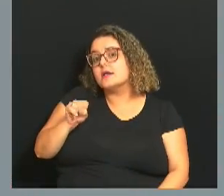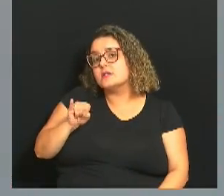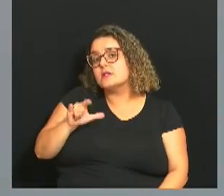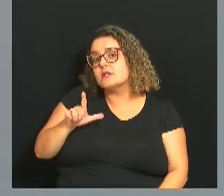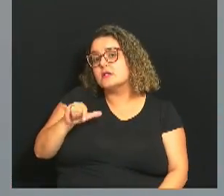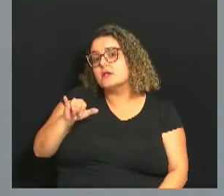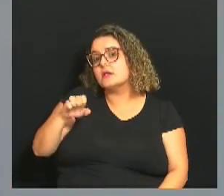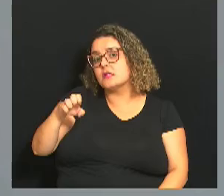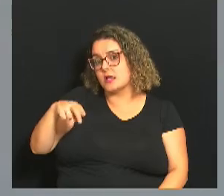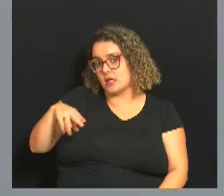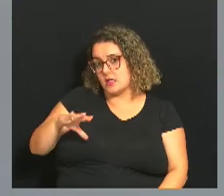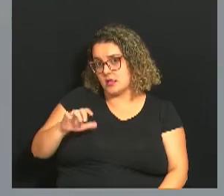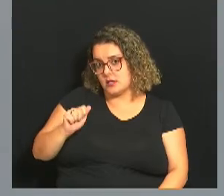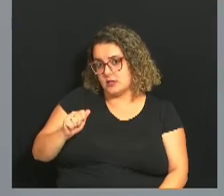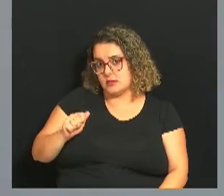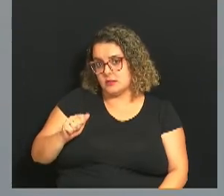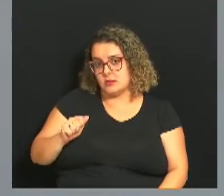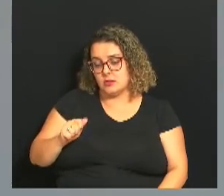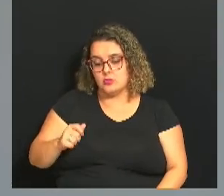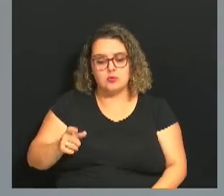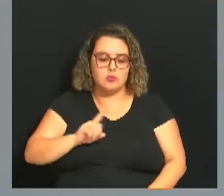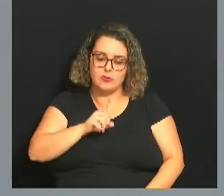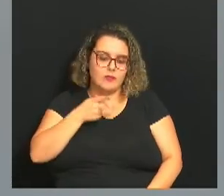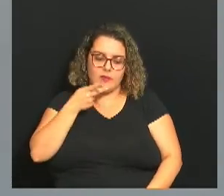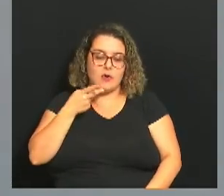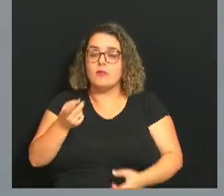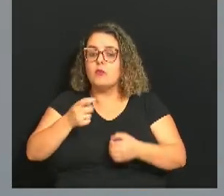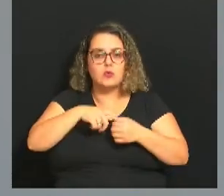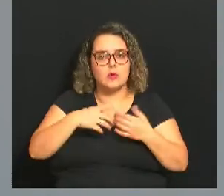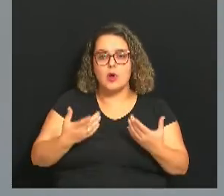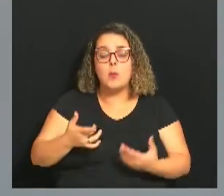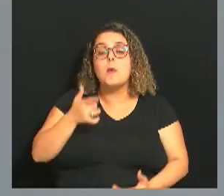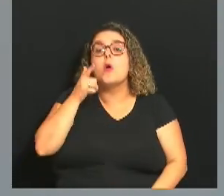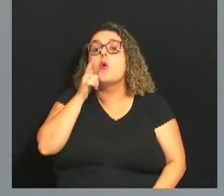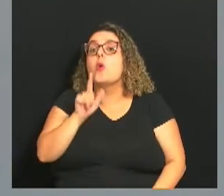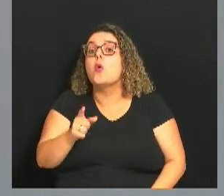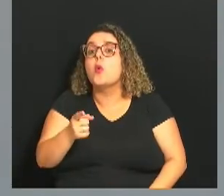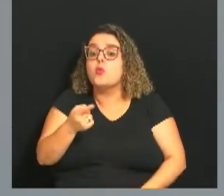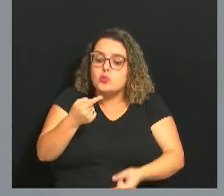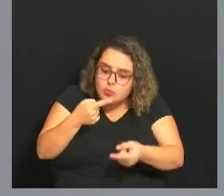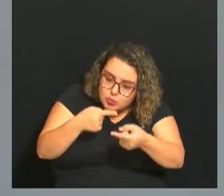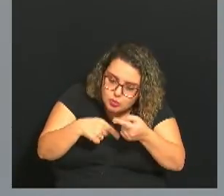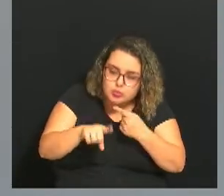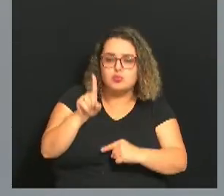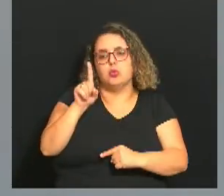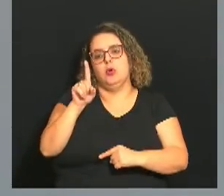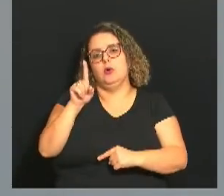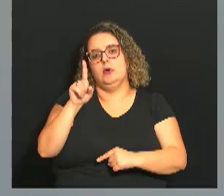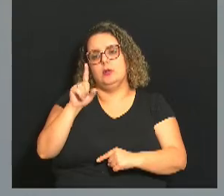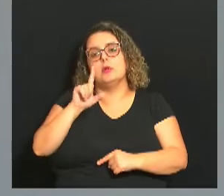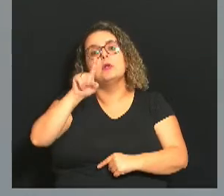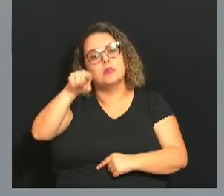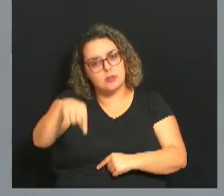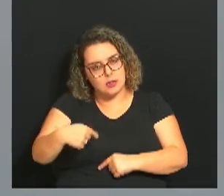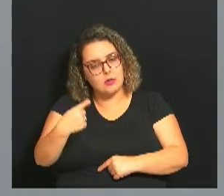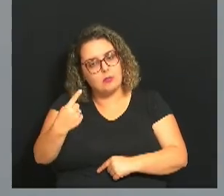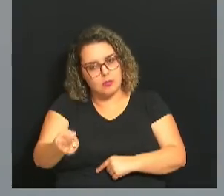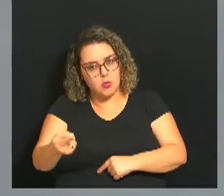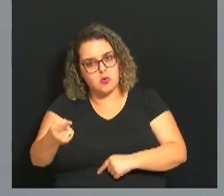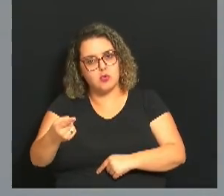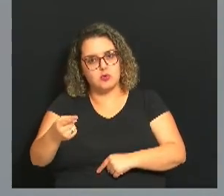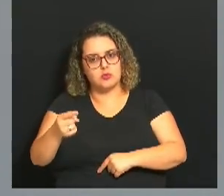vou dizer que vai voltar ao seu estado, ao que era antes, mas como ela vai conseguir recompor a sua vida depois de uma tragédia. Ela vai